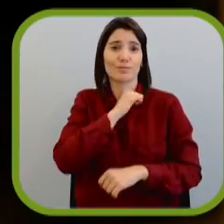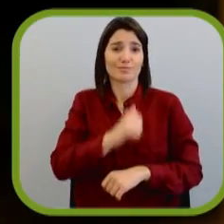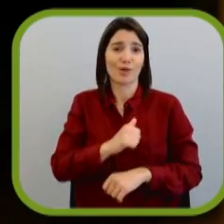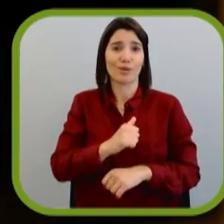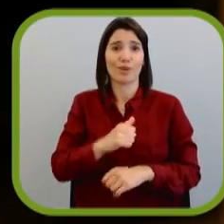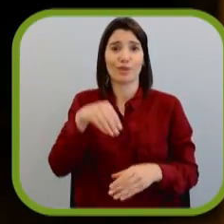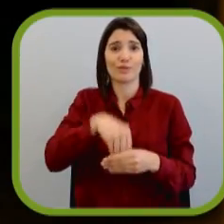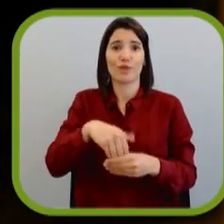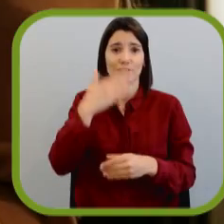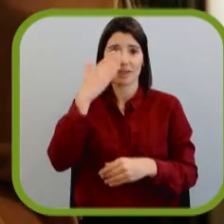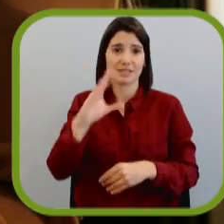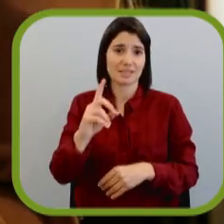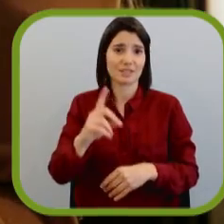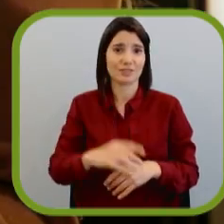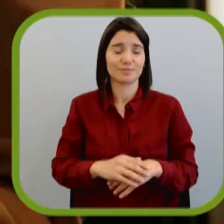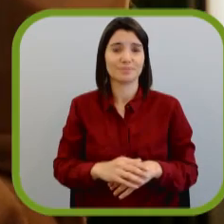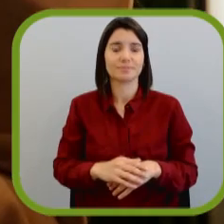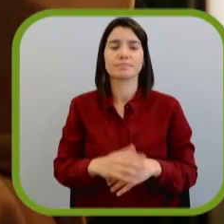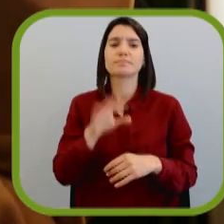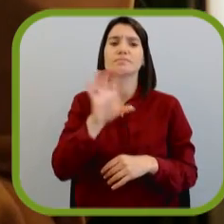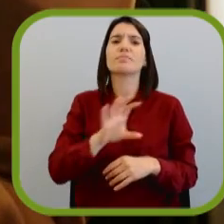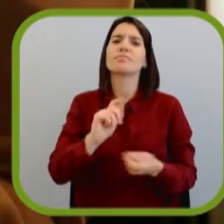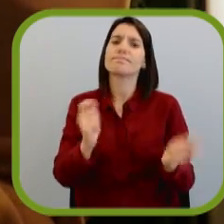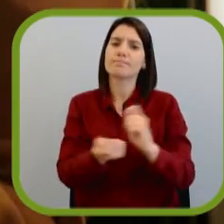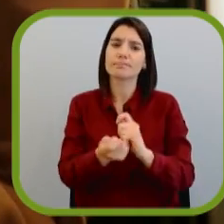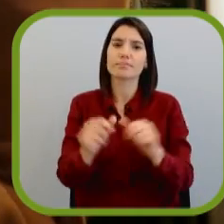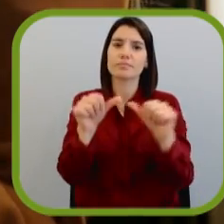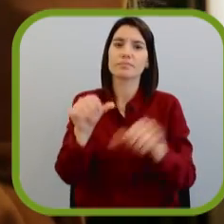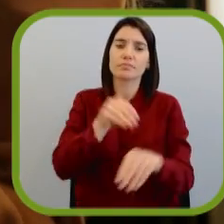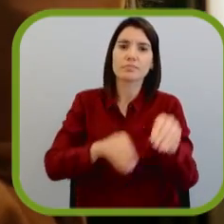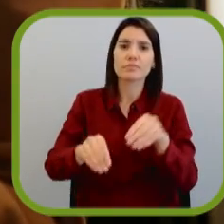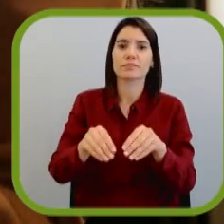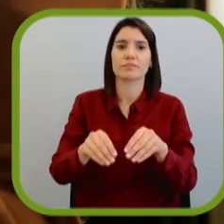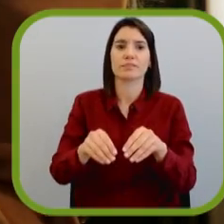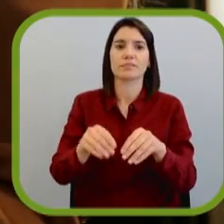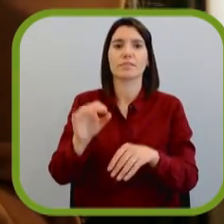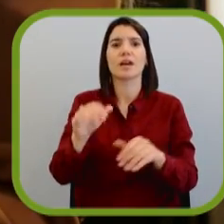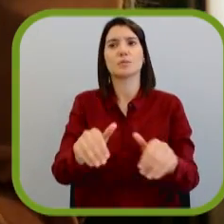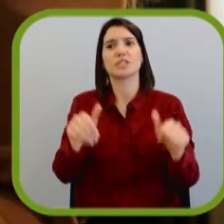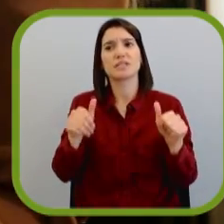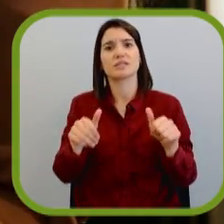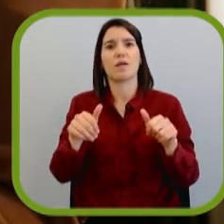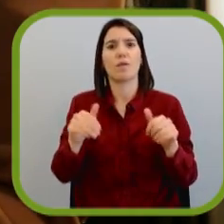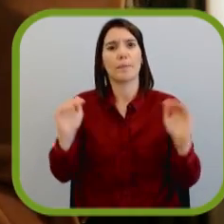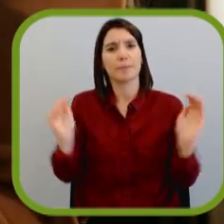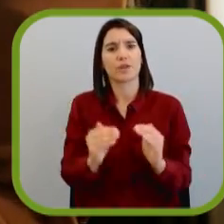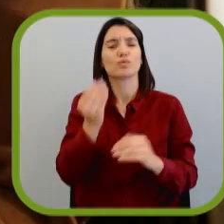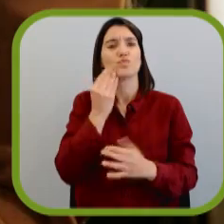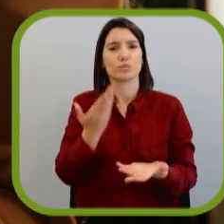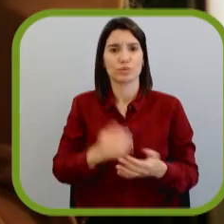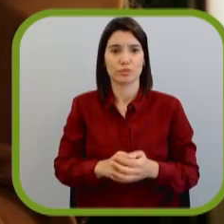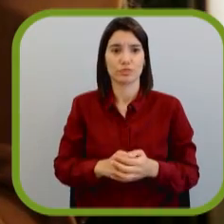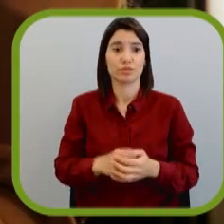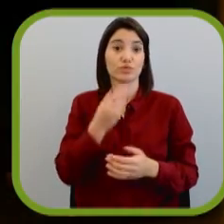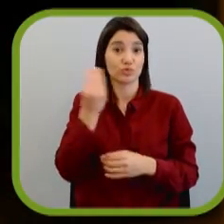favor do voto aos 16 anos. Que reformas é que são necessárias no sistema eleitoral de forma a conter a taxa de abstenção? Há